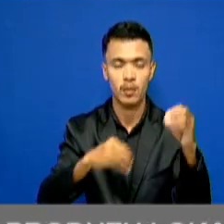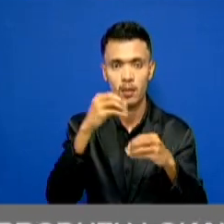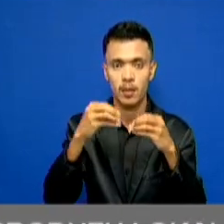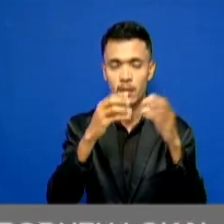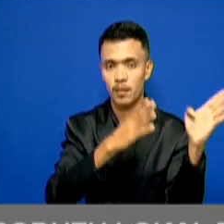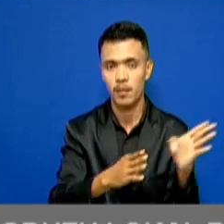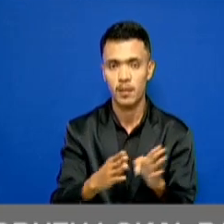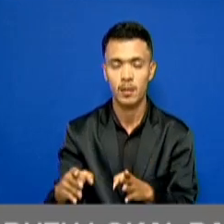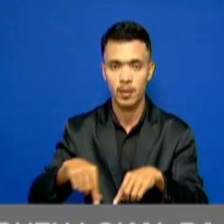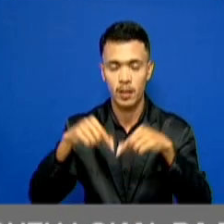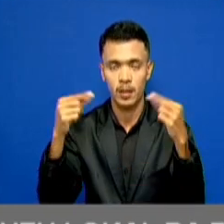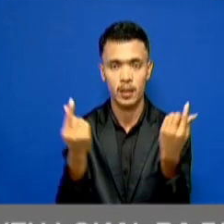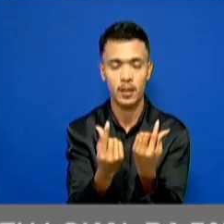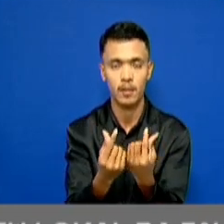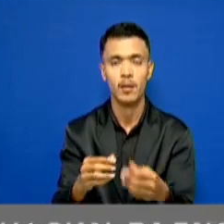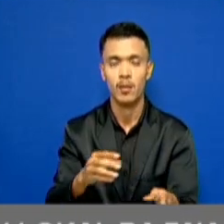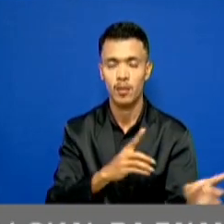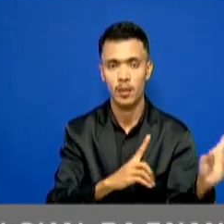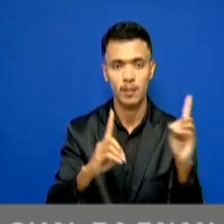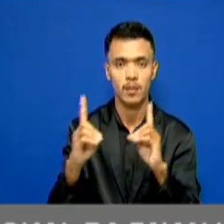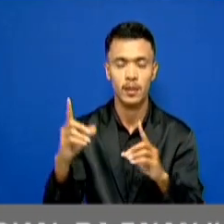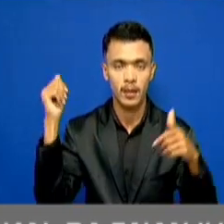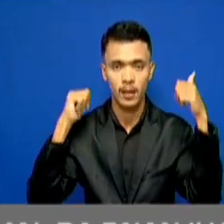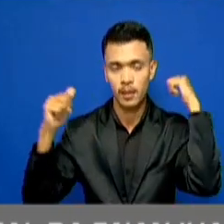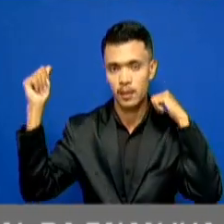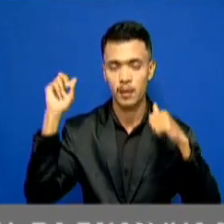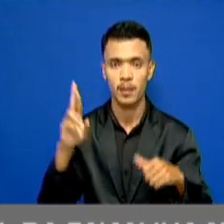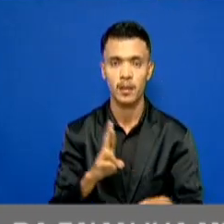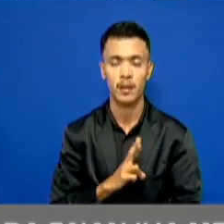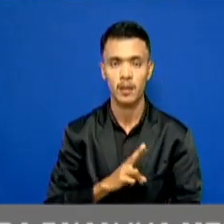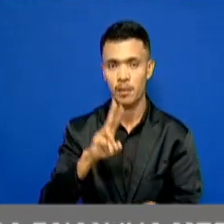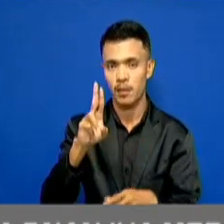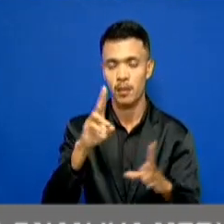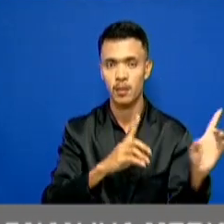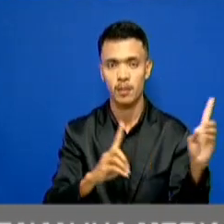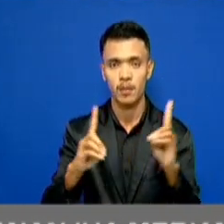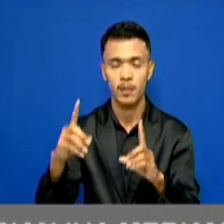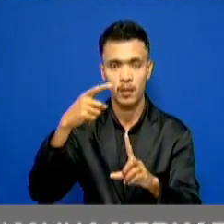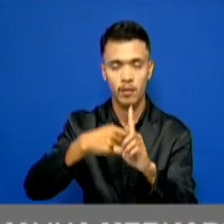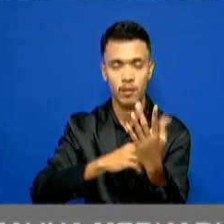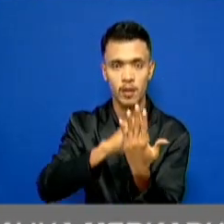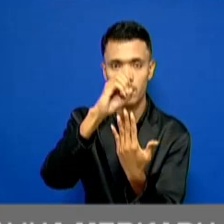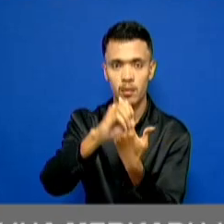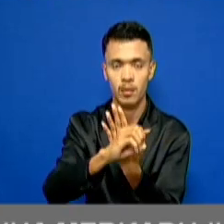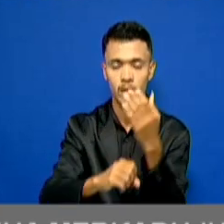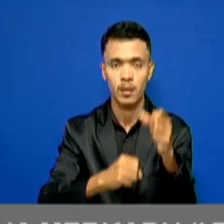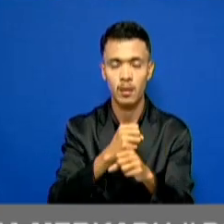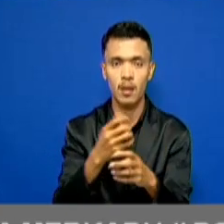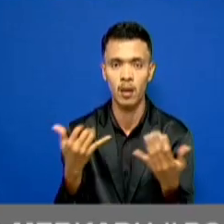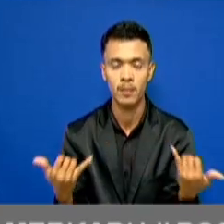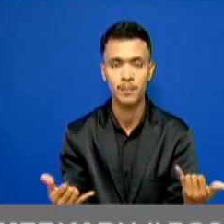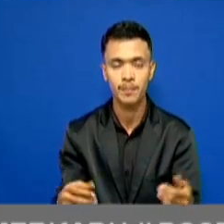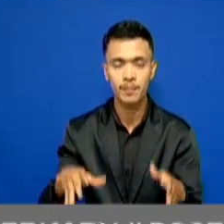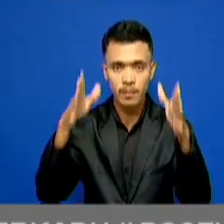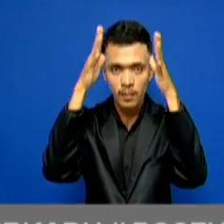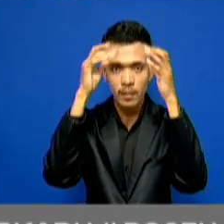Comissão Organizadora Nian, onde realiza evento Festival Rabilau, que se realiza em Fula em outubro, Tinanlé. Presidente da